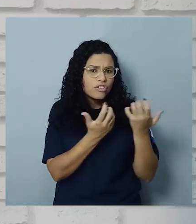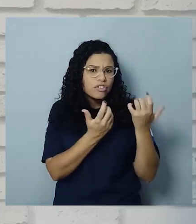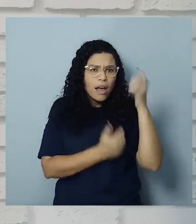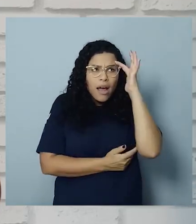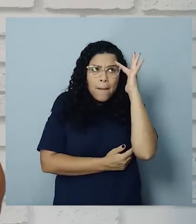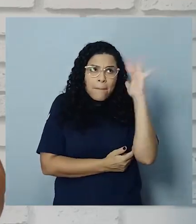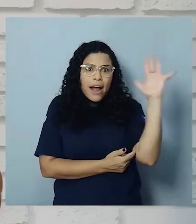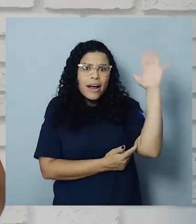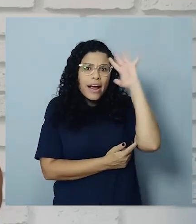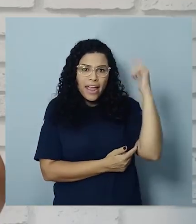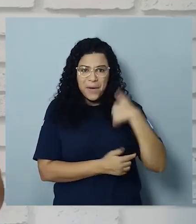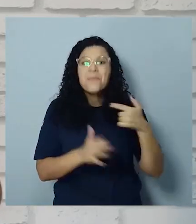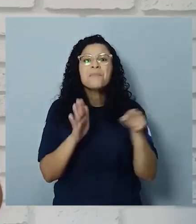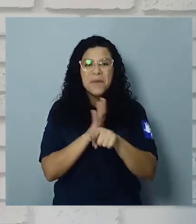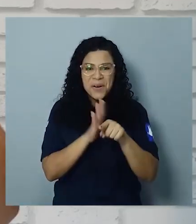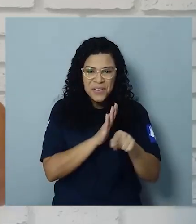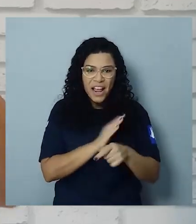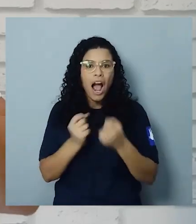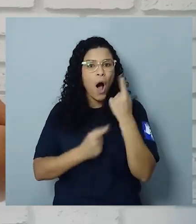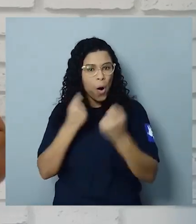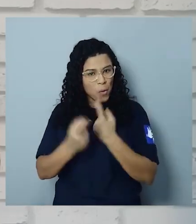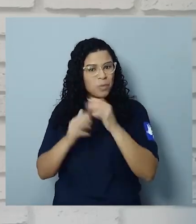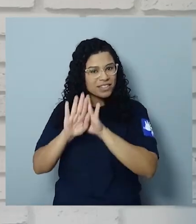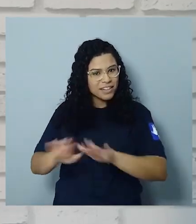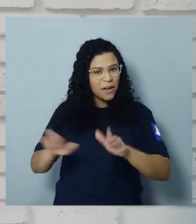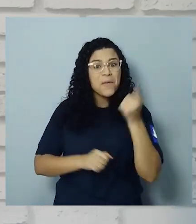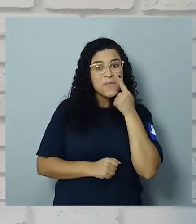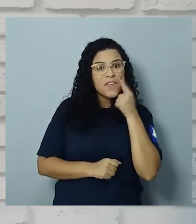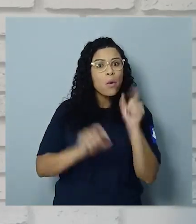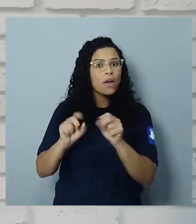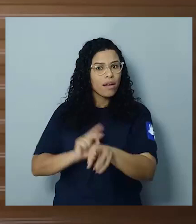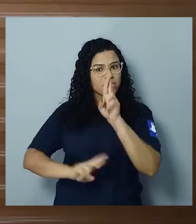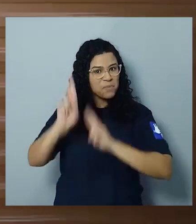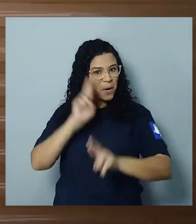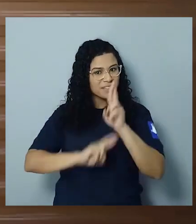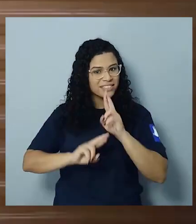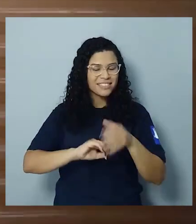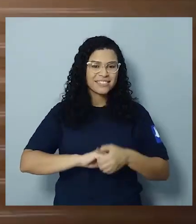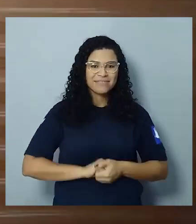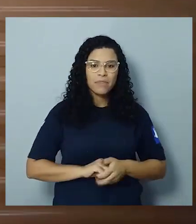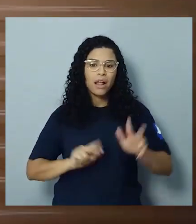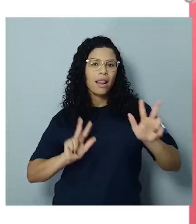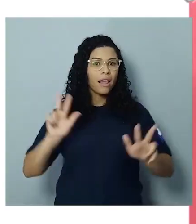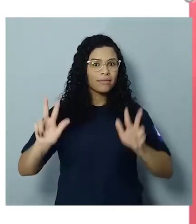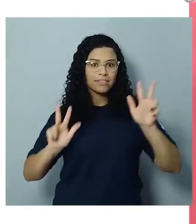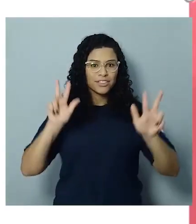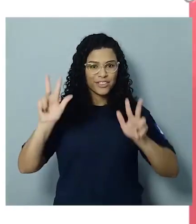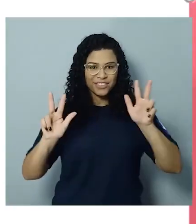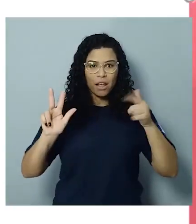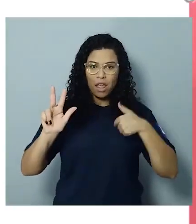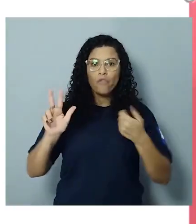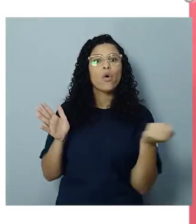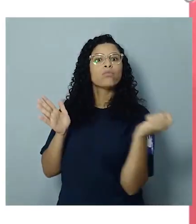encantado perguntei para algumas crianças vamos ver o que elas responderam largaticha